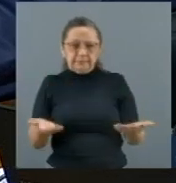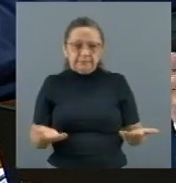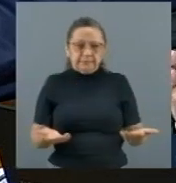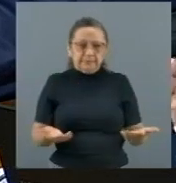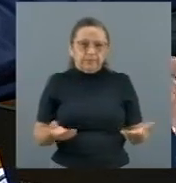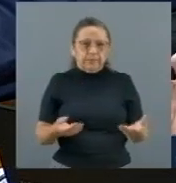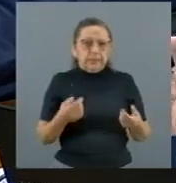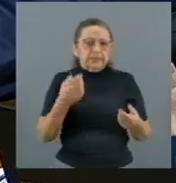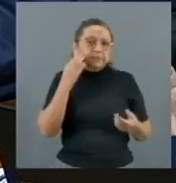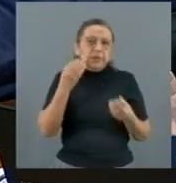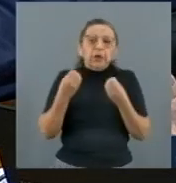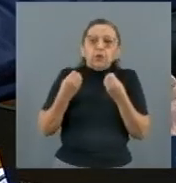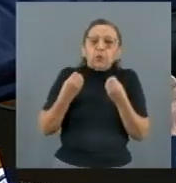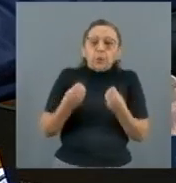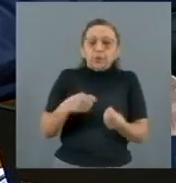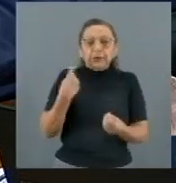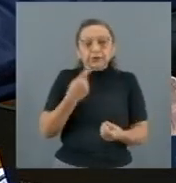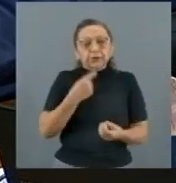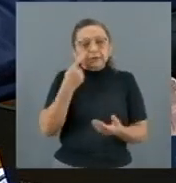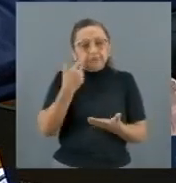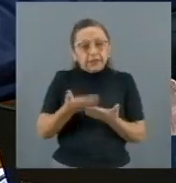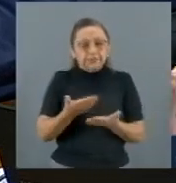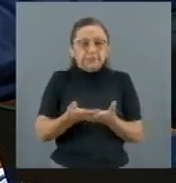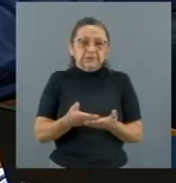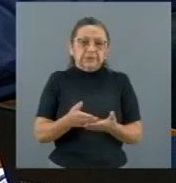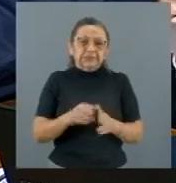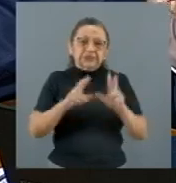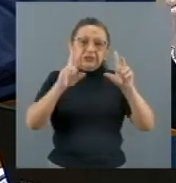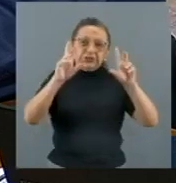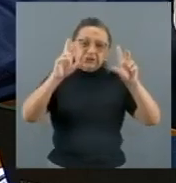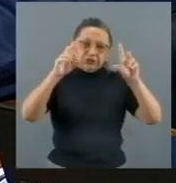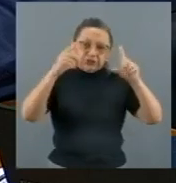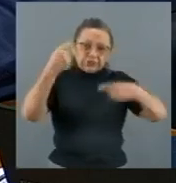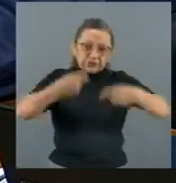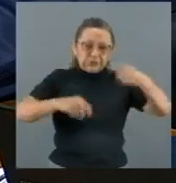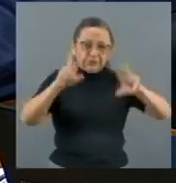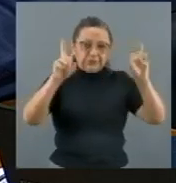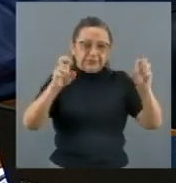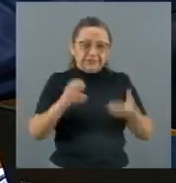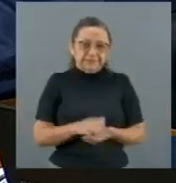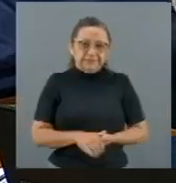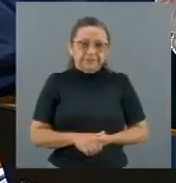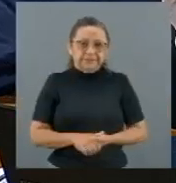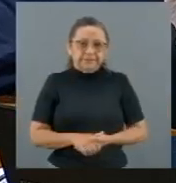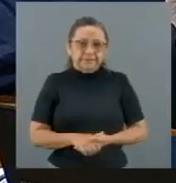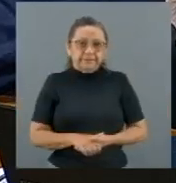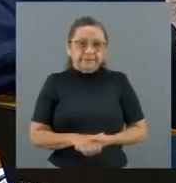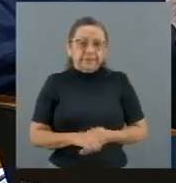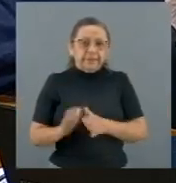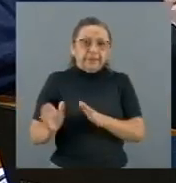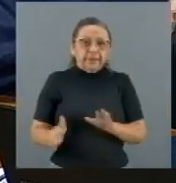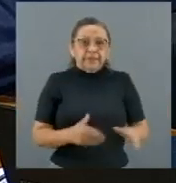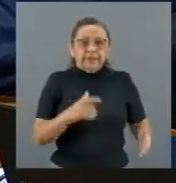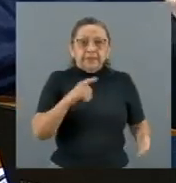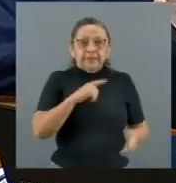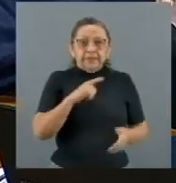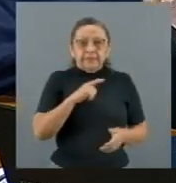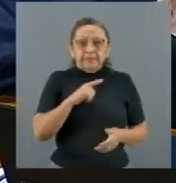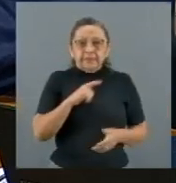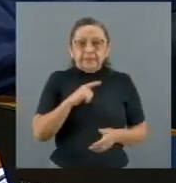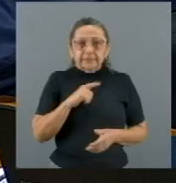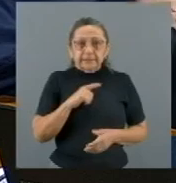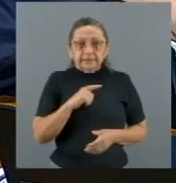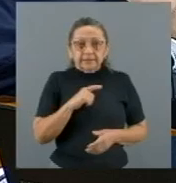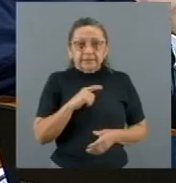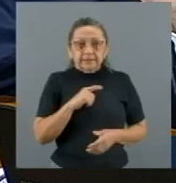Como é que a gente vai tratar esse tema? E aí nós temos um mecanismo, fazendo um corte